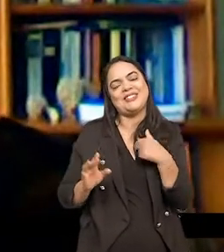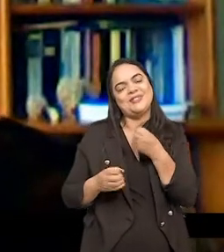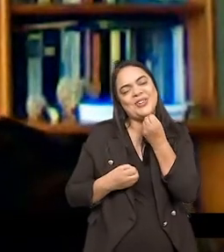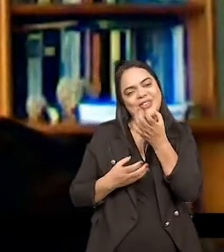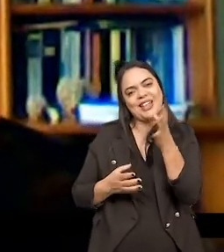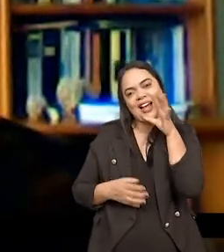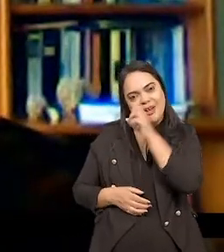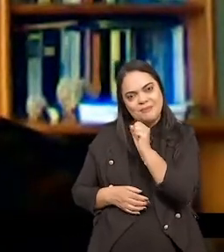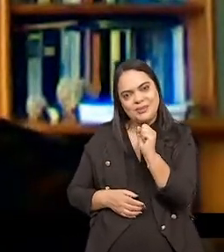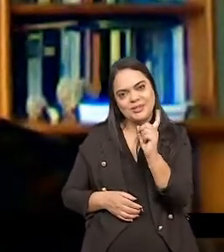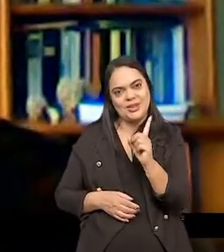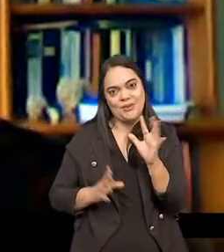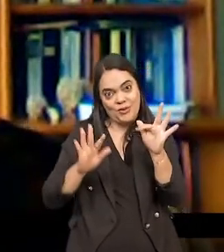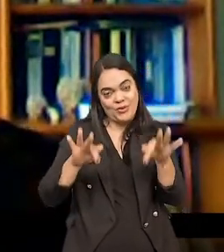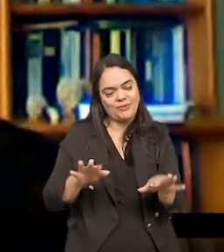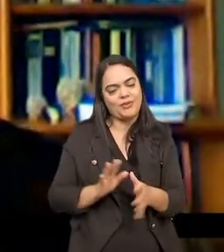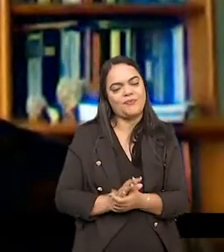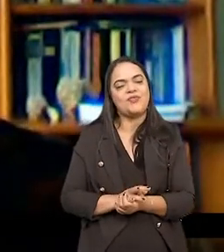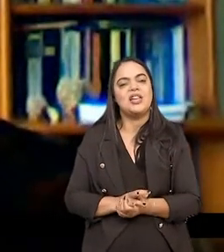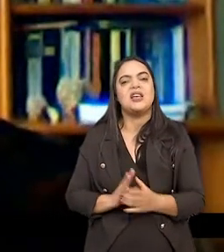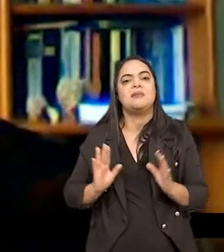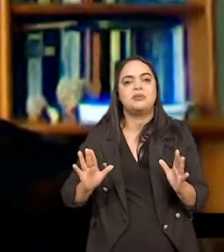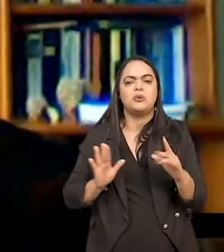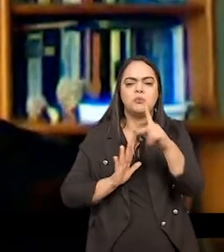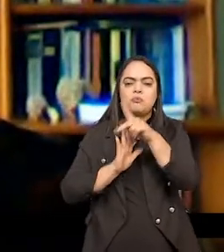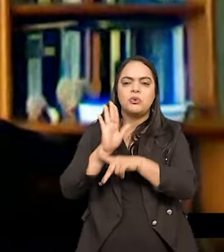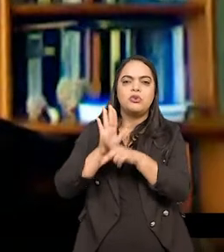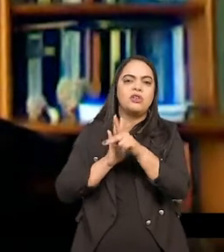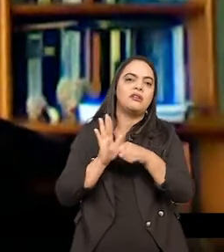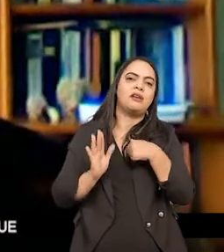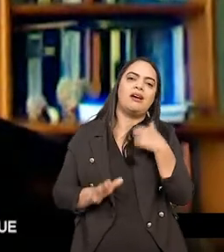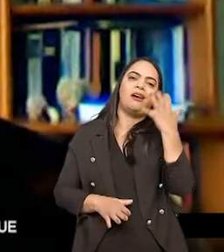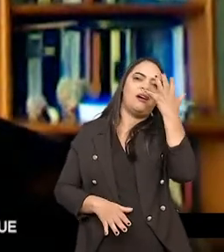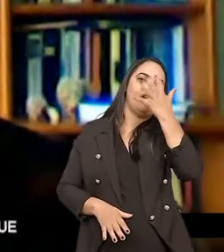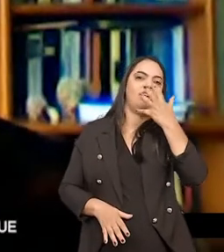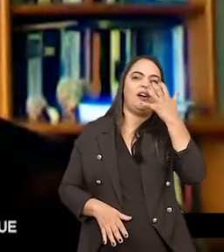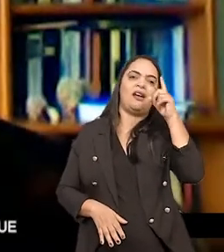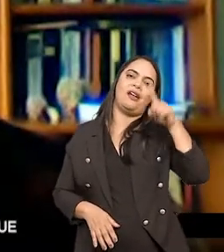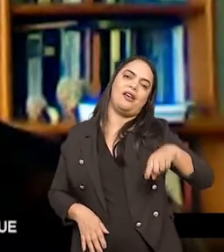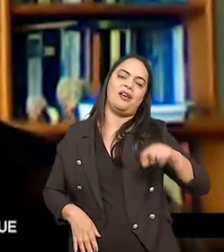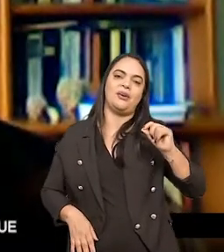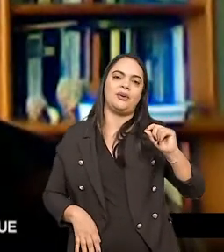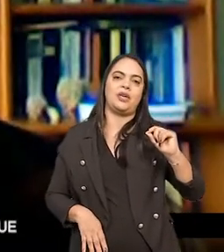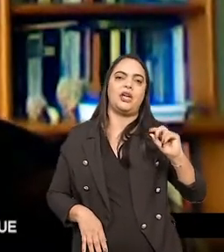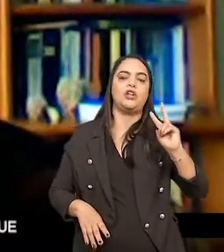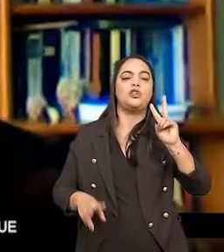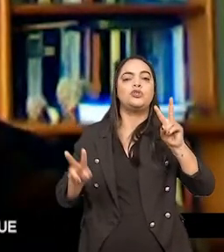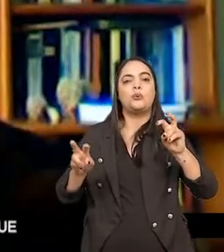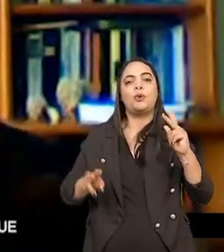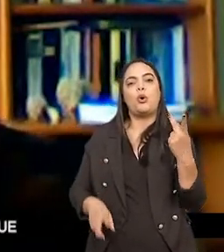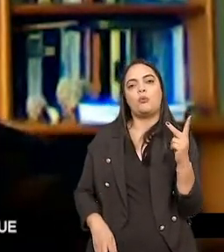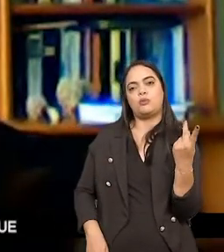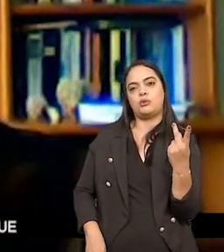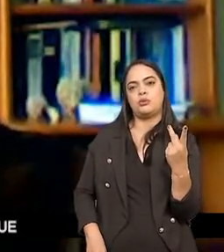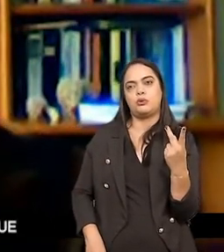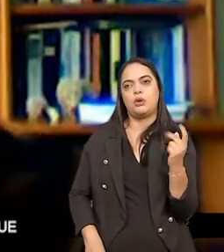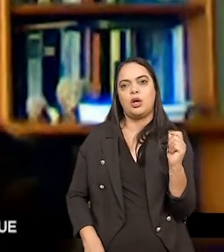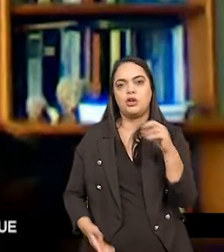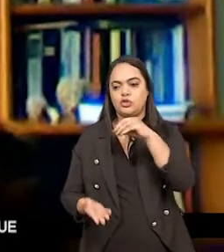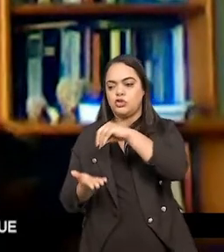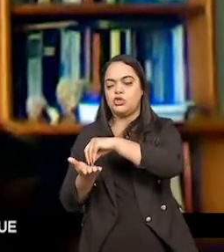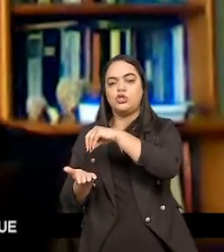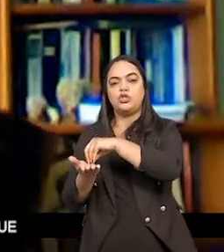né? Um dos projetos que mais me encantou foi a questão da homossexualidade em aldeias